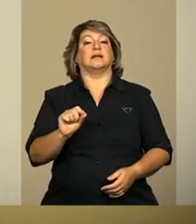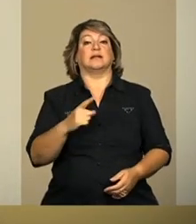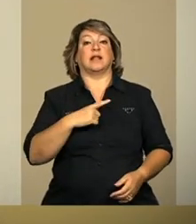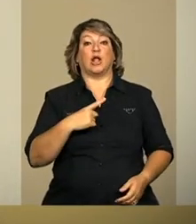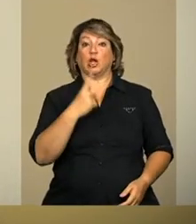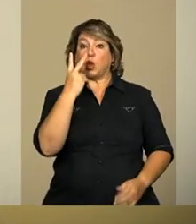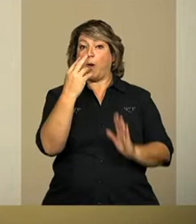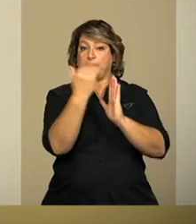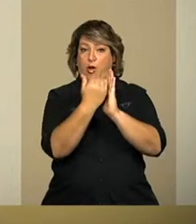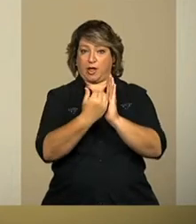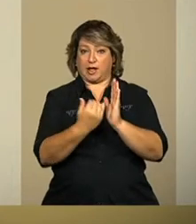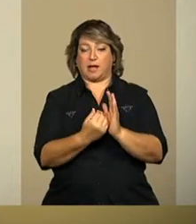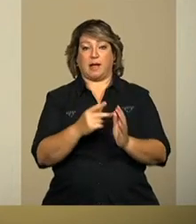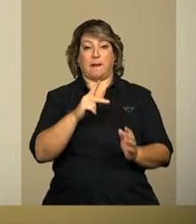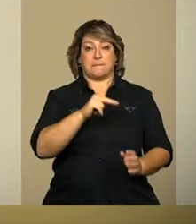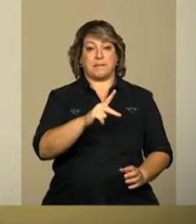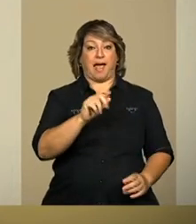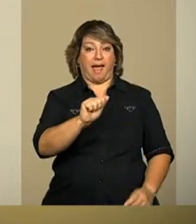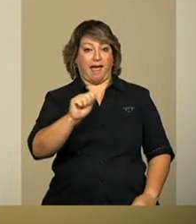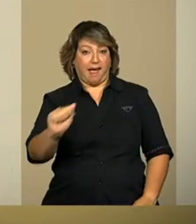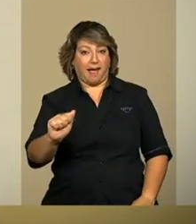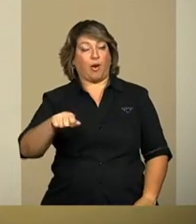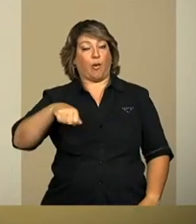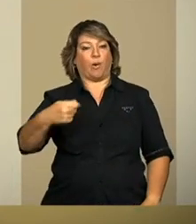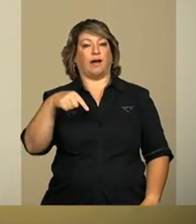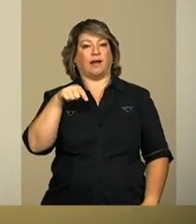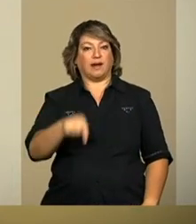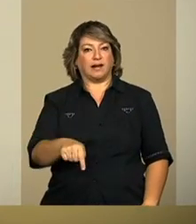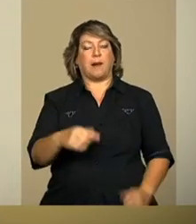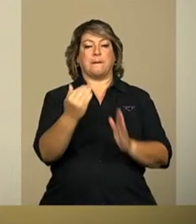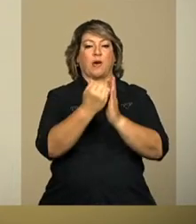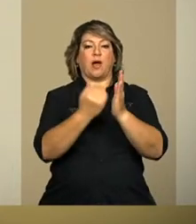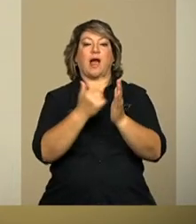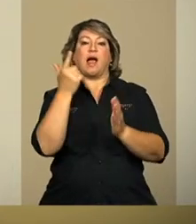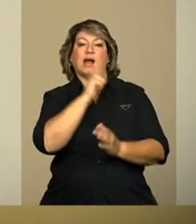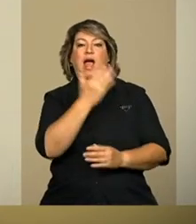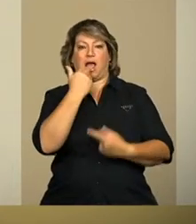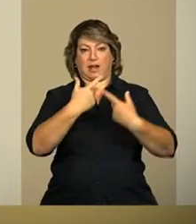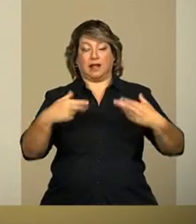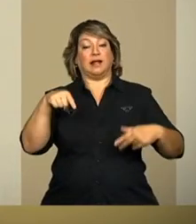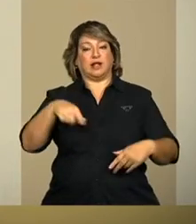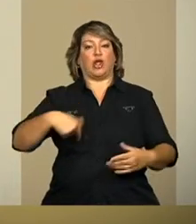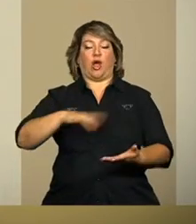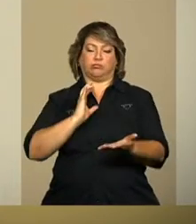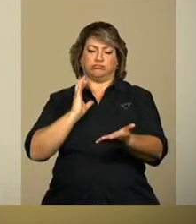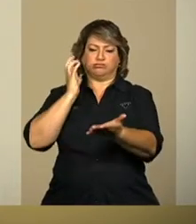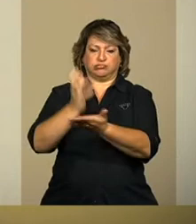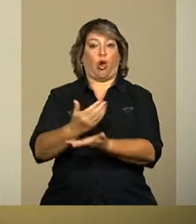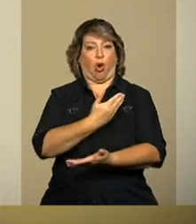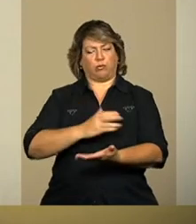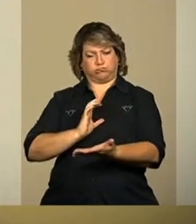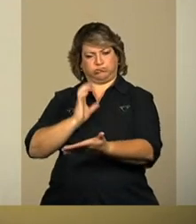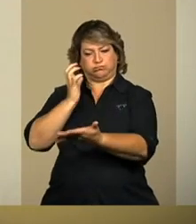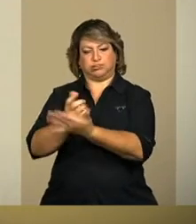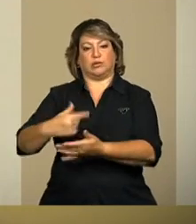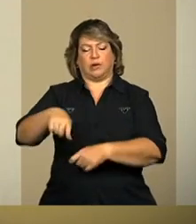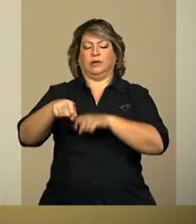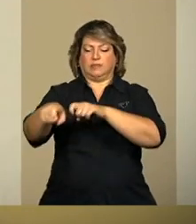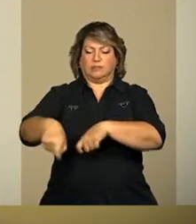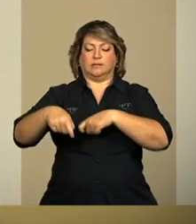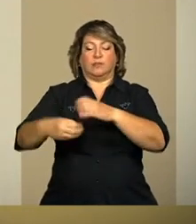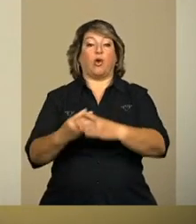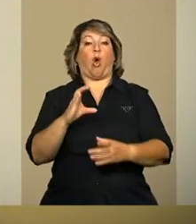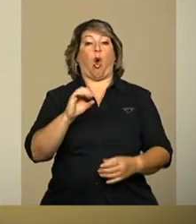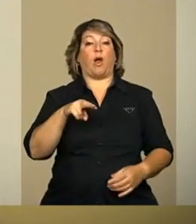dois programas O paa que é o programa de aquisição de alimentos nós compramos da Agricultura Familiar por meio da